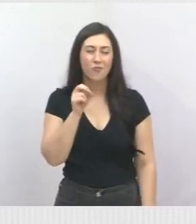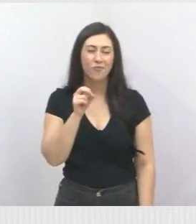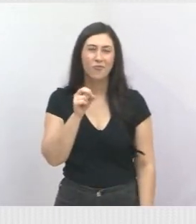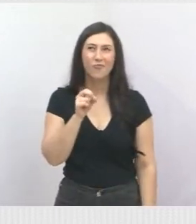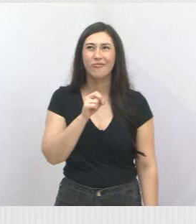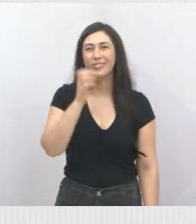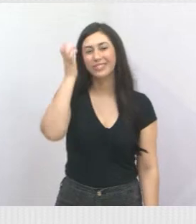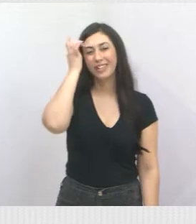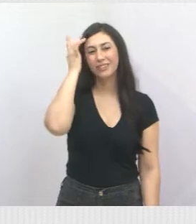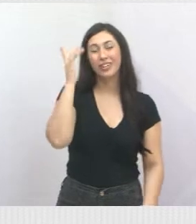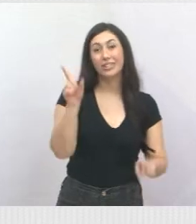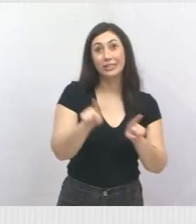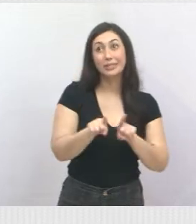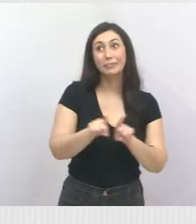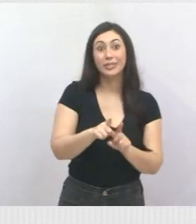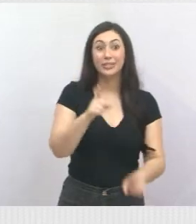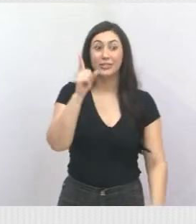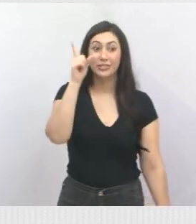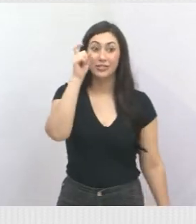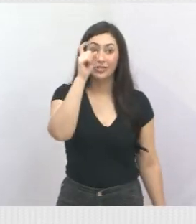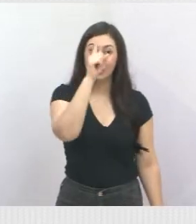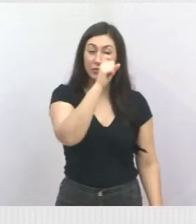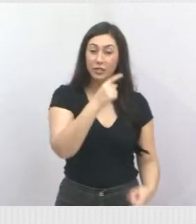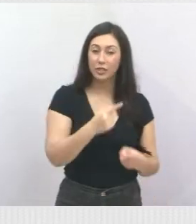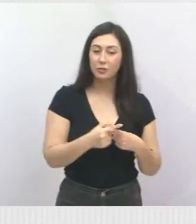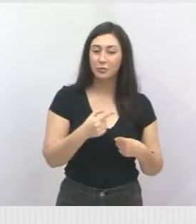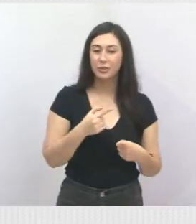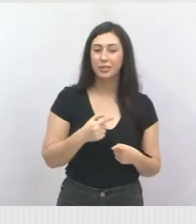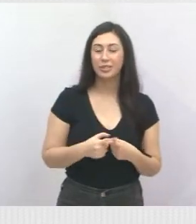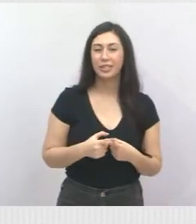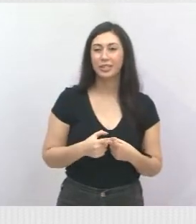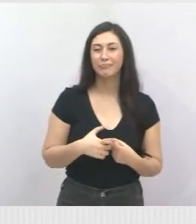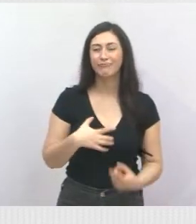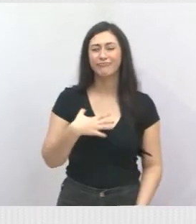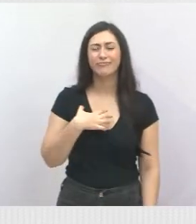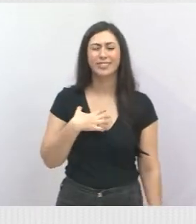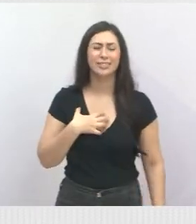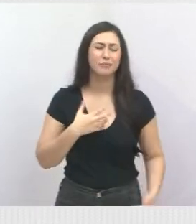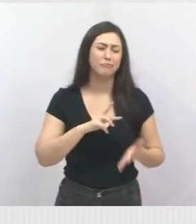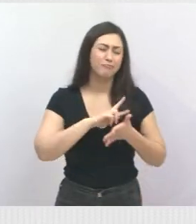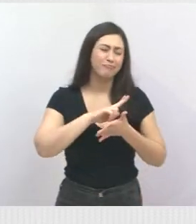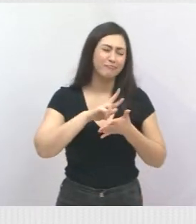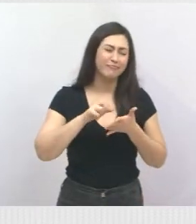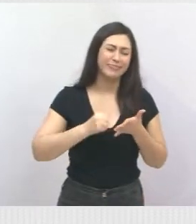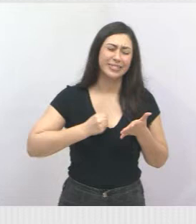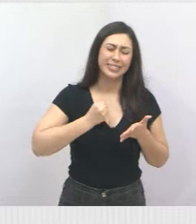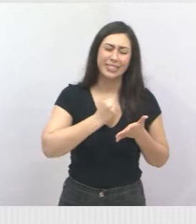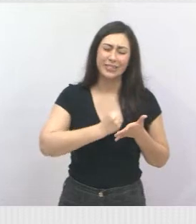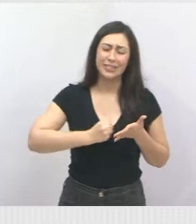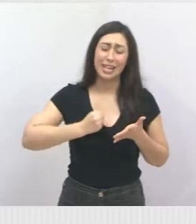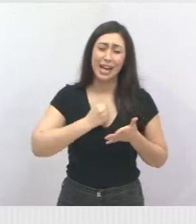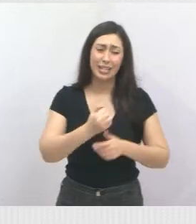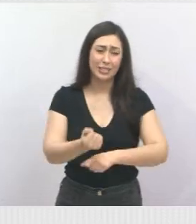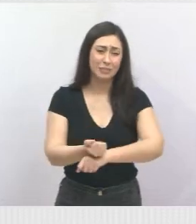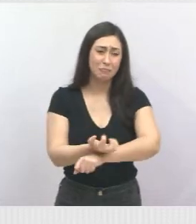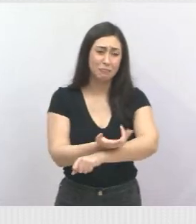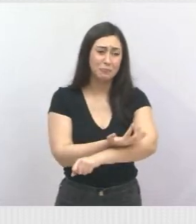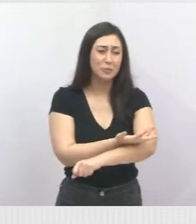e, ao mesmo tempo, muito difícil, porque envolve muito sentimento, muita saudade, muita